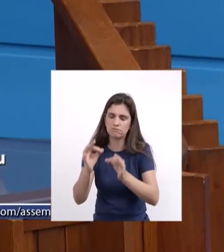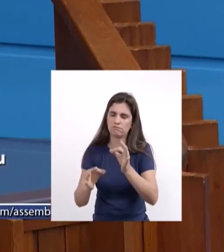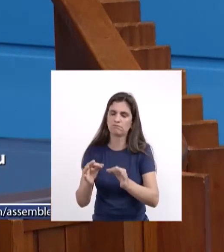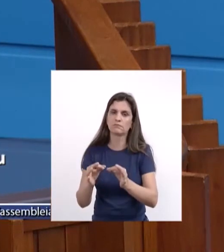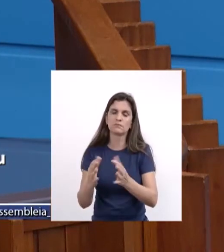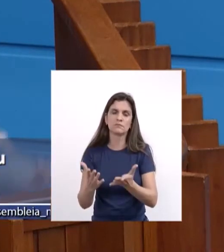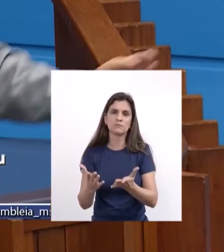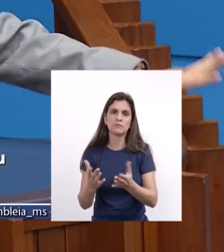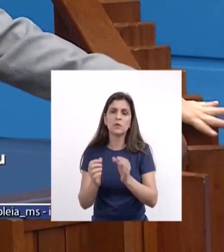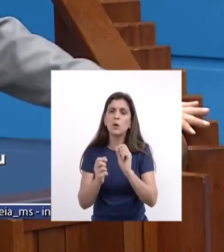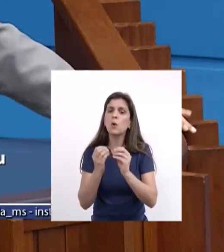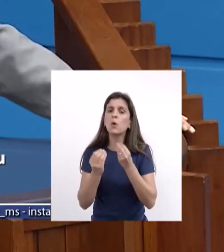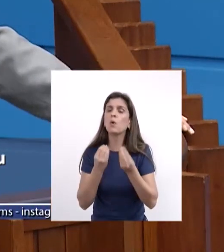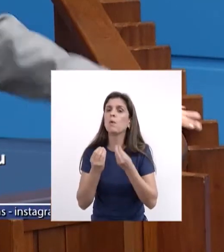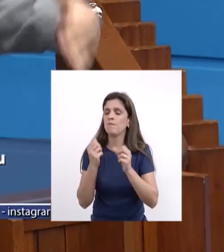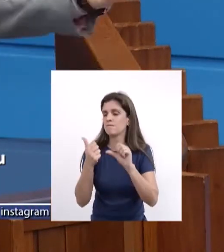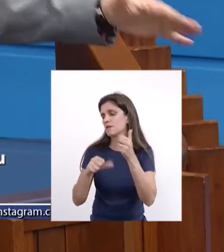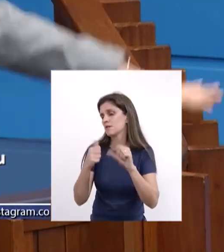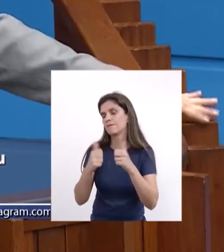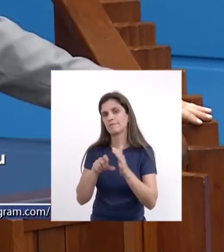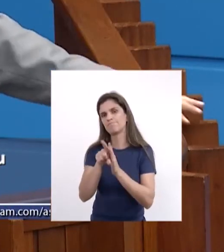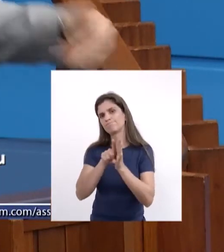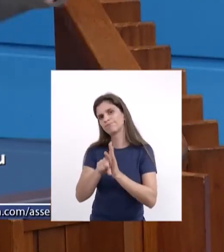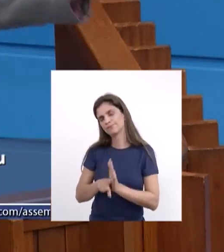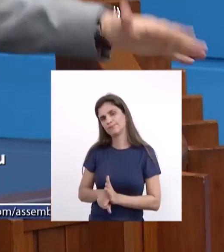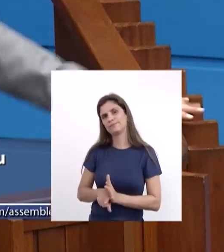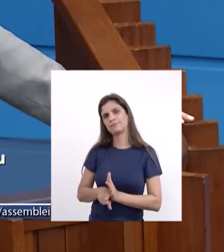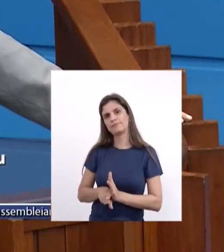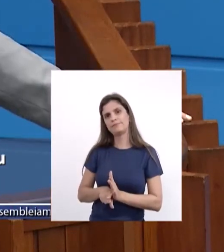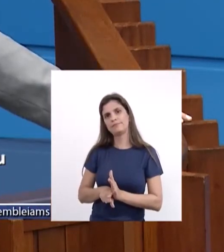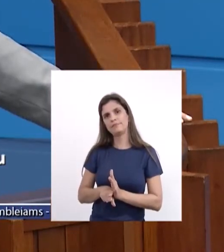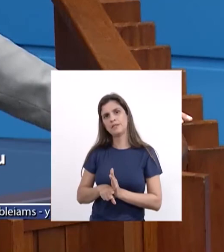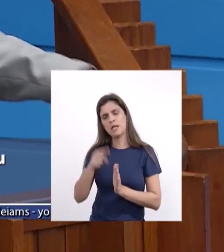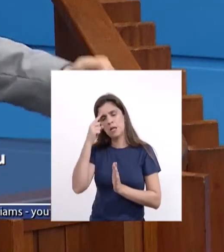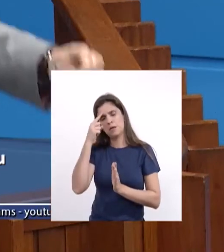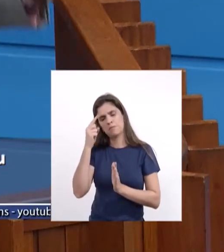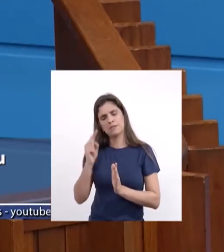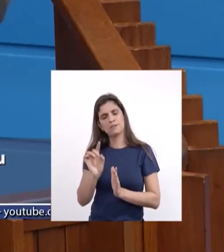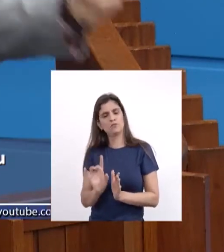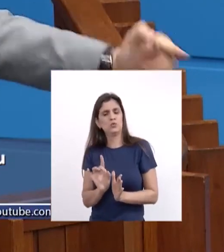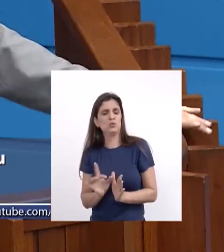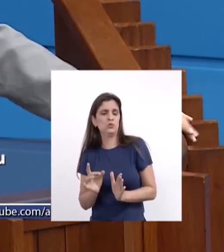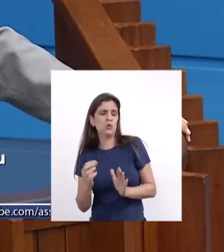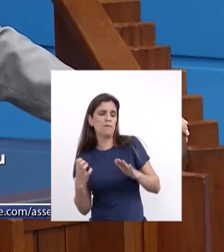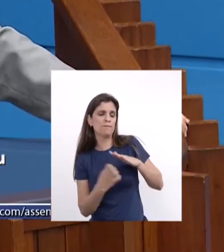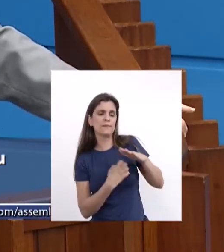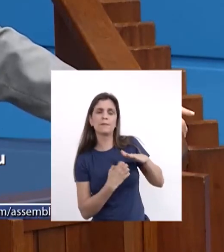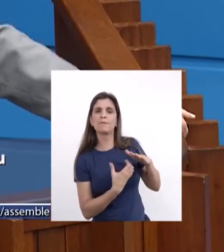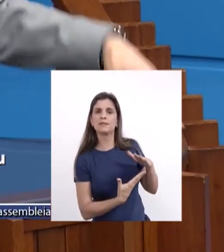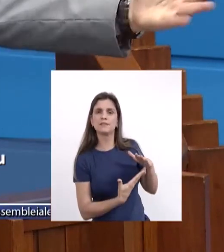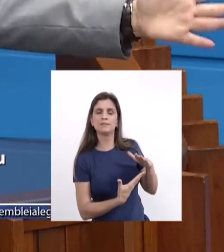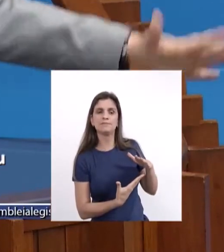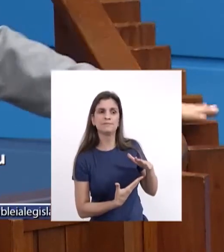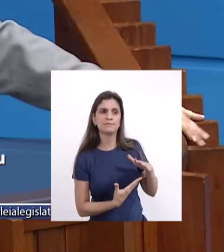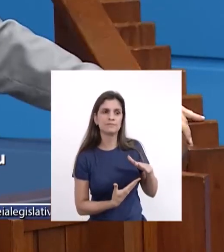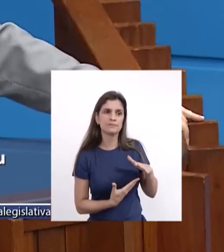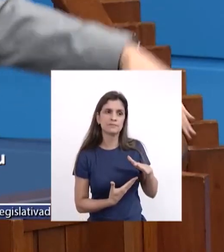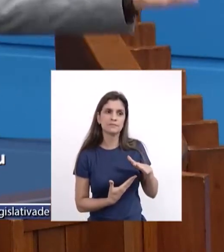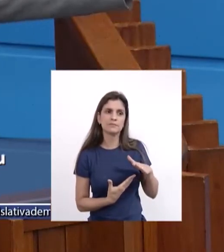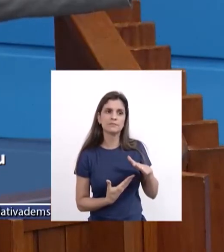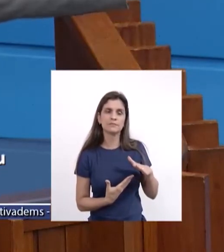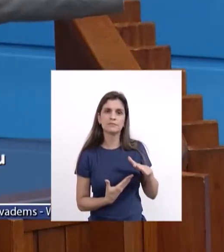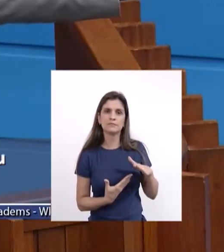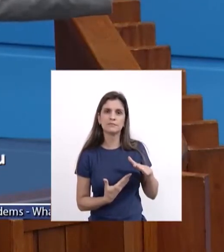porque possibilita a CCR continuar sem duplicar, continuar sem investir,